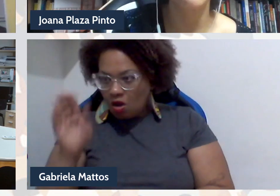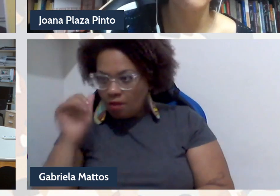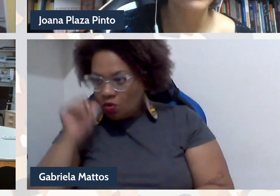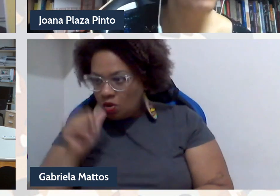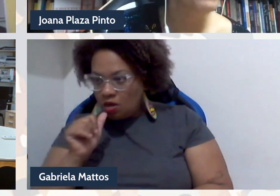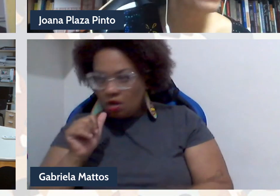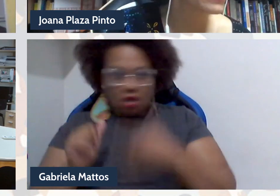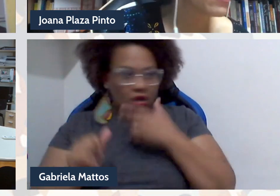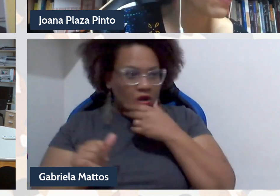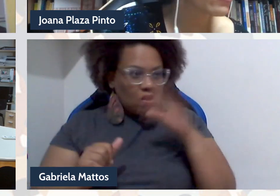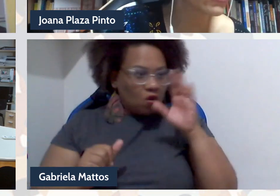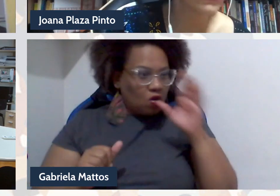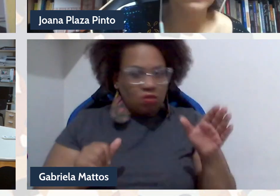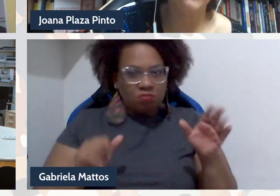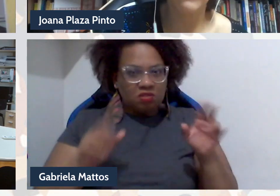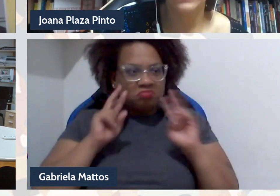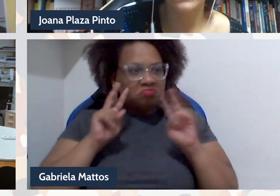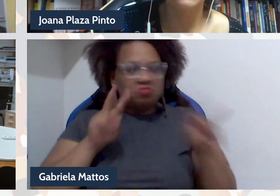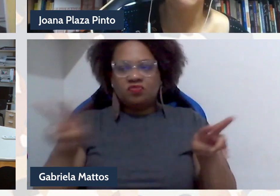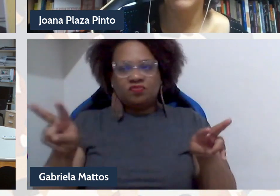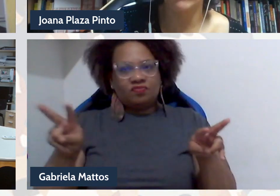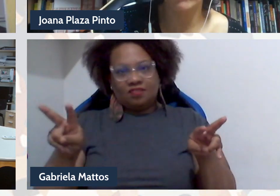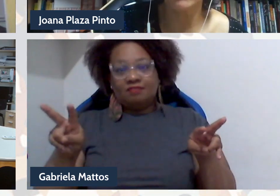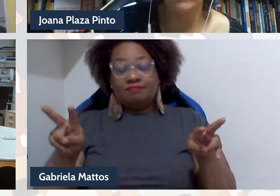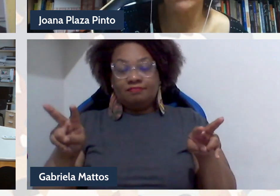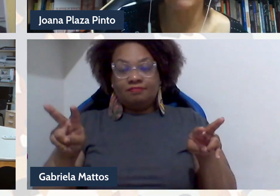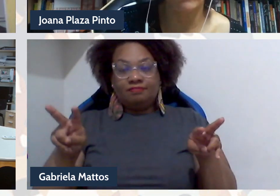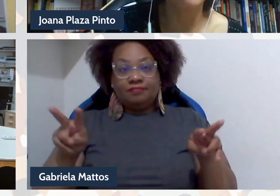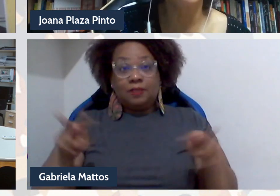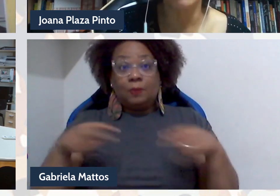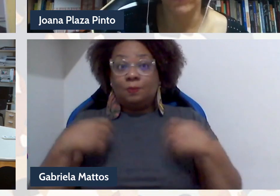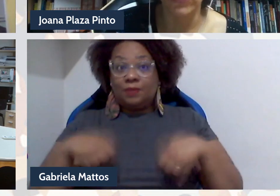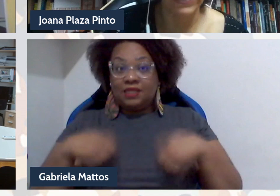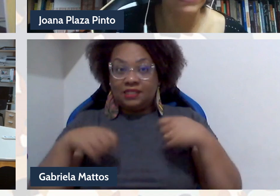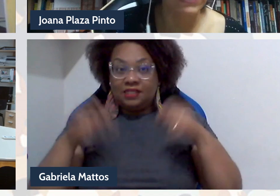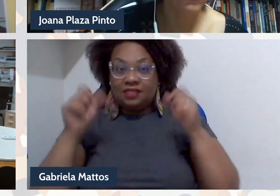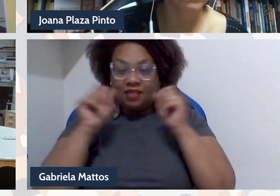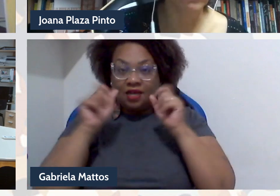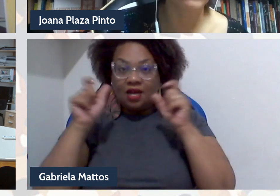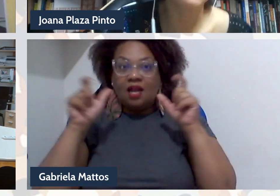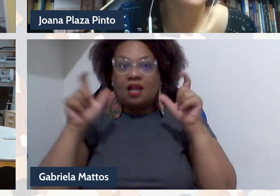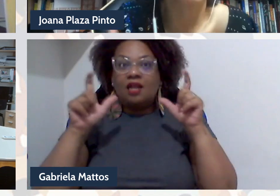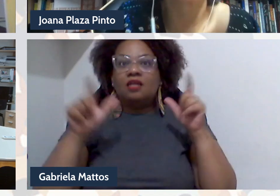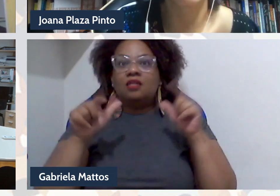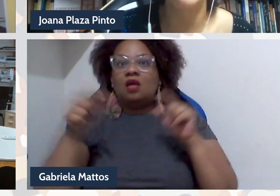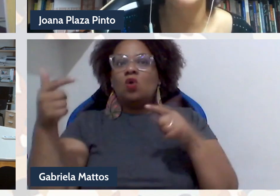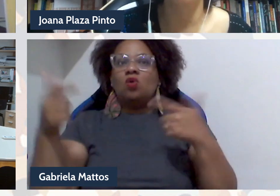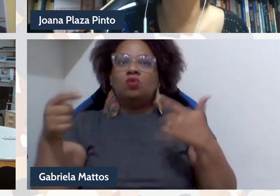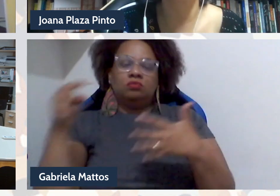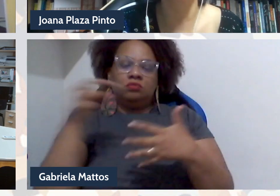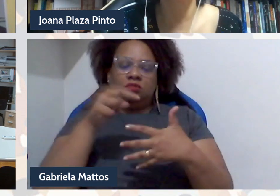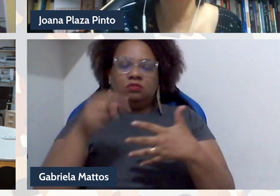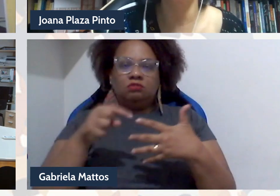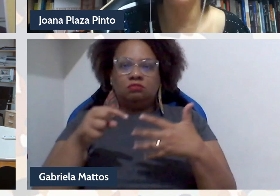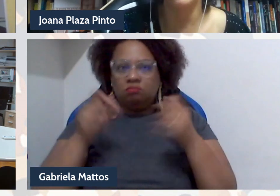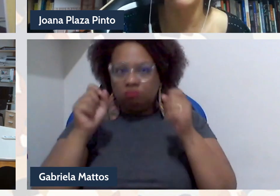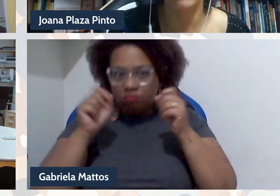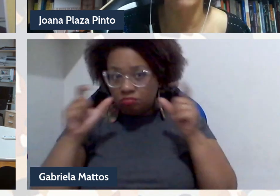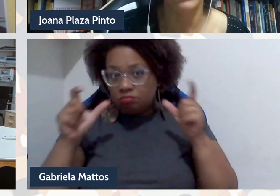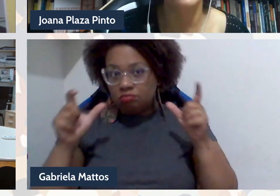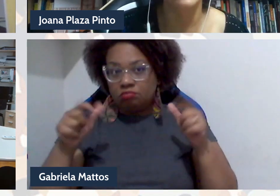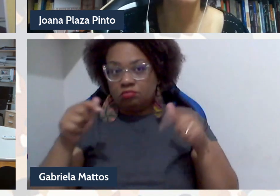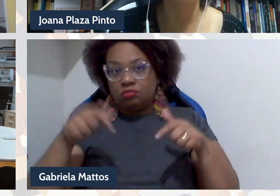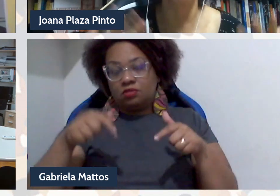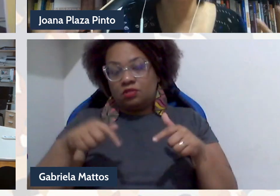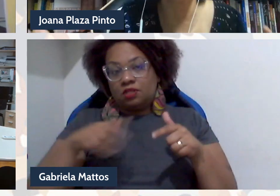não conseguisse ver. E eu acho que a gente tem que ficar alerta para outros pontos, né? Eu estou destacando aqui a partir da minha leitura do